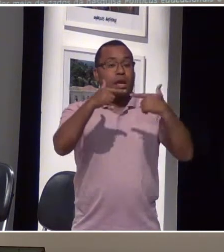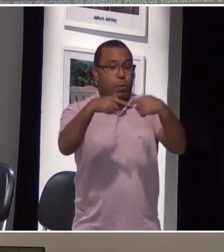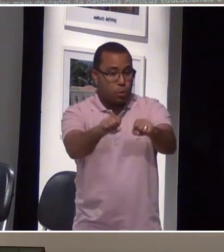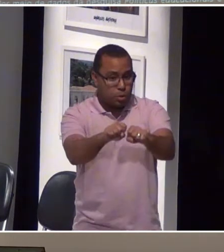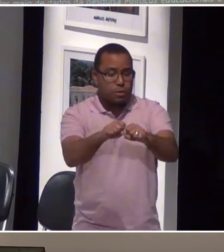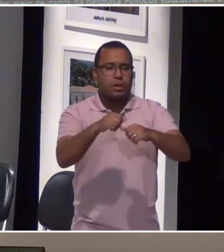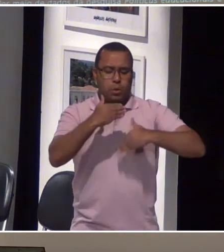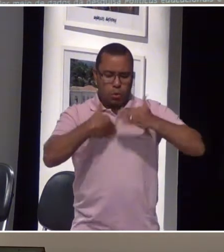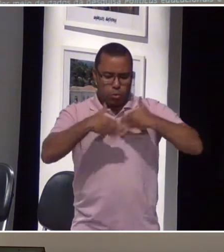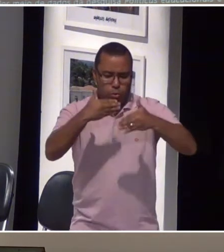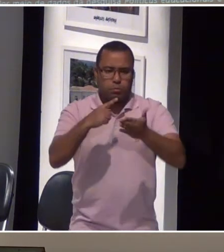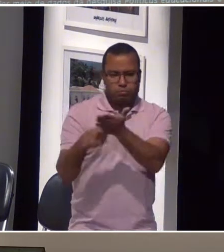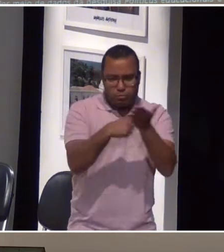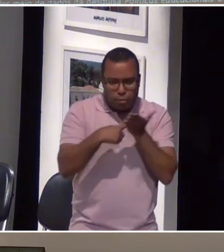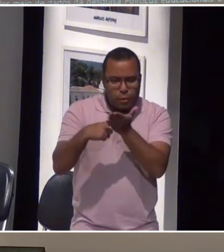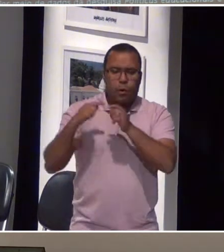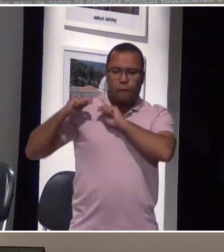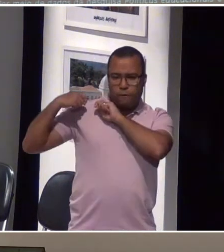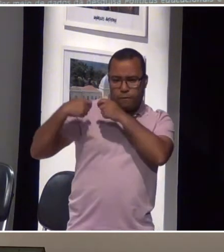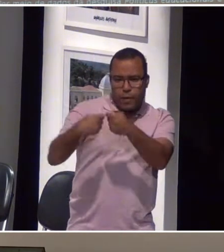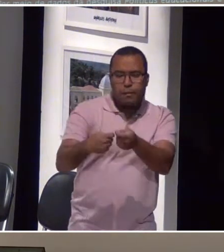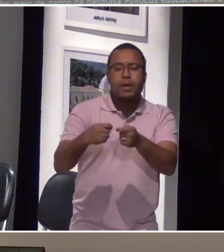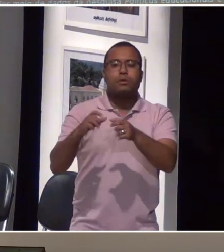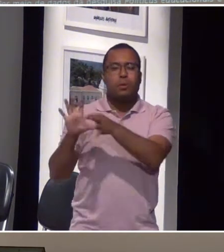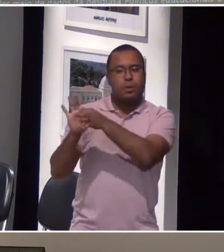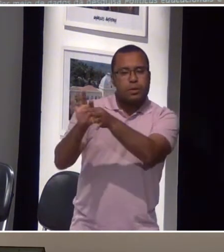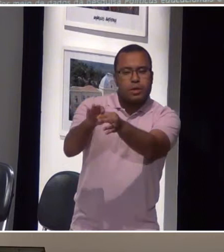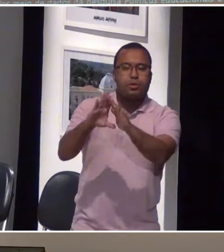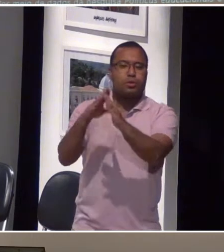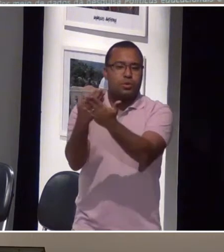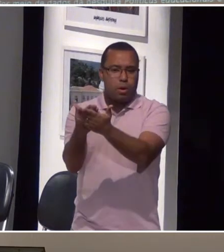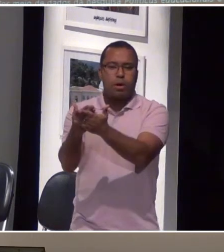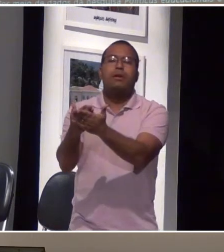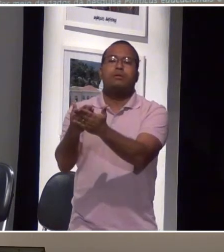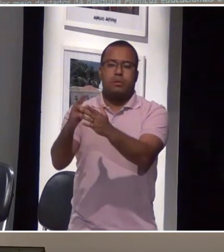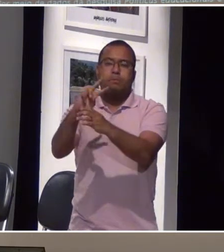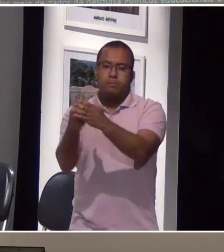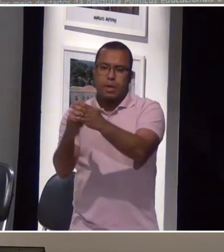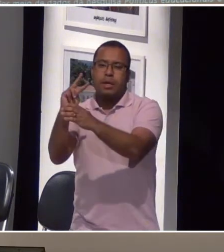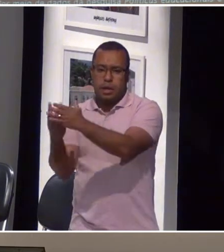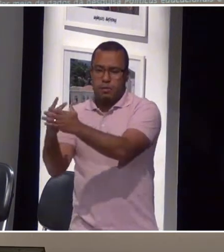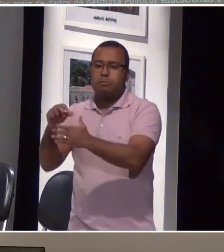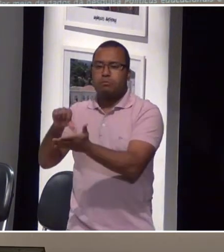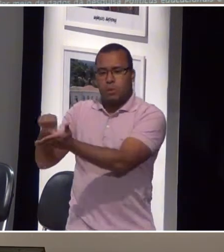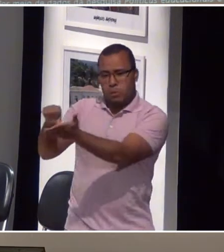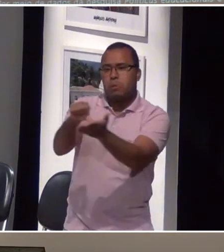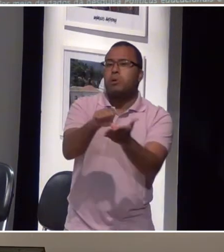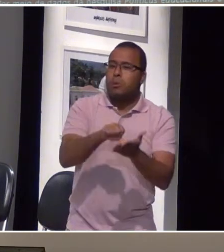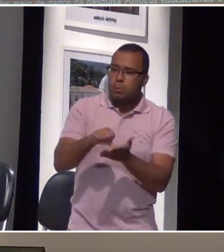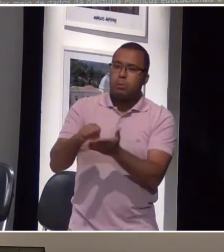vêm se constituindo enquanto estratégias de governamento em contextos tanto de escolas bilíngues, que no Rio Grande do Sul nós temos um